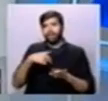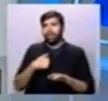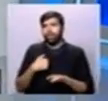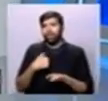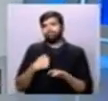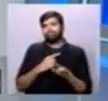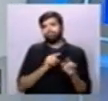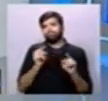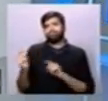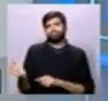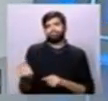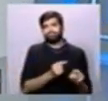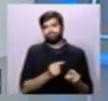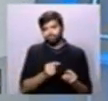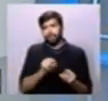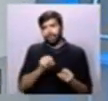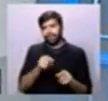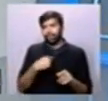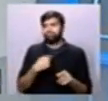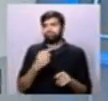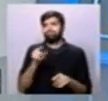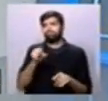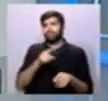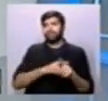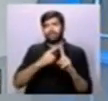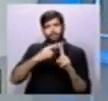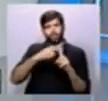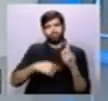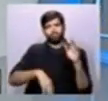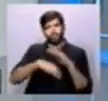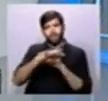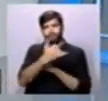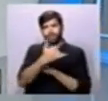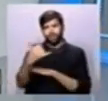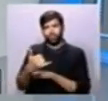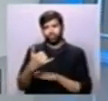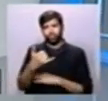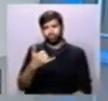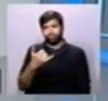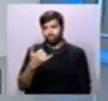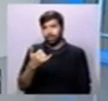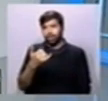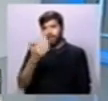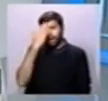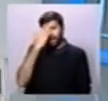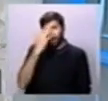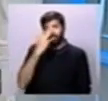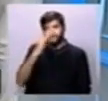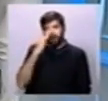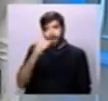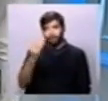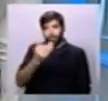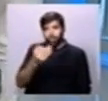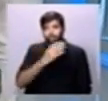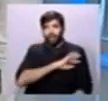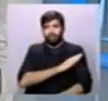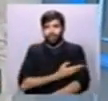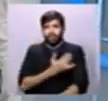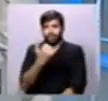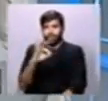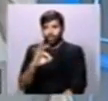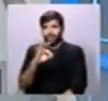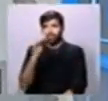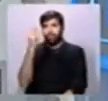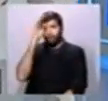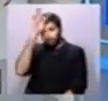as temperaturas mantêm-se em valores elevados para a máxima, 22 graus previstos em Viana do Castelo, no Porto e em Aveiro, 24